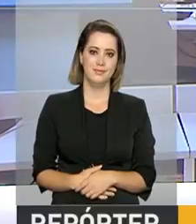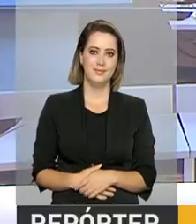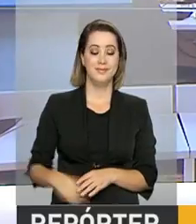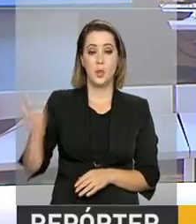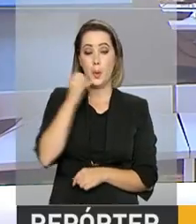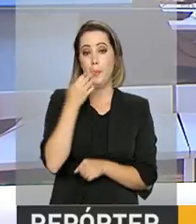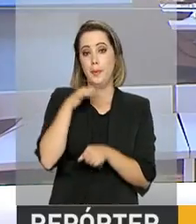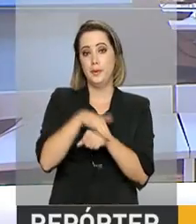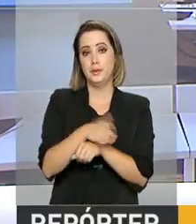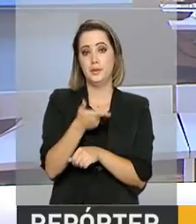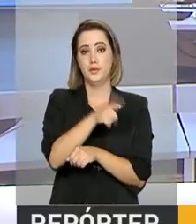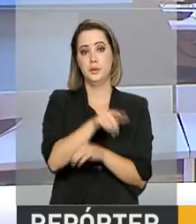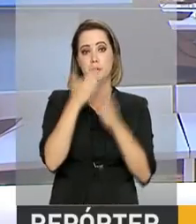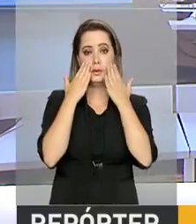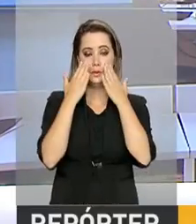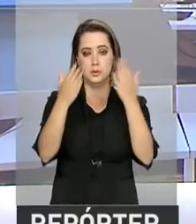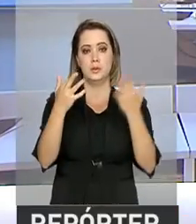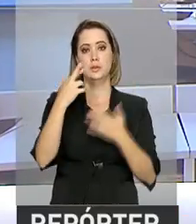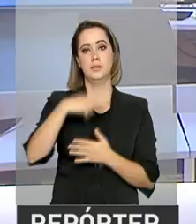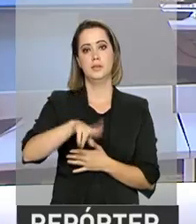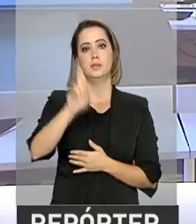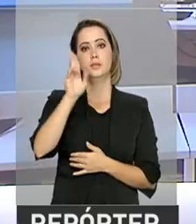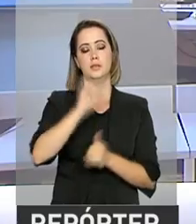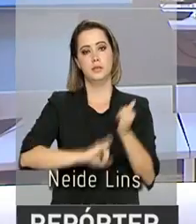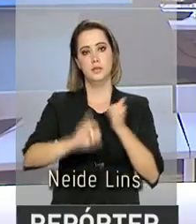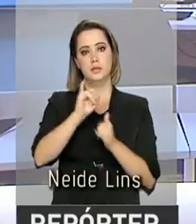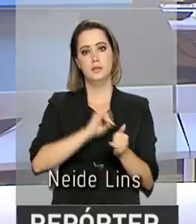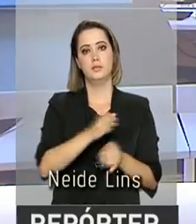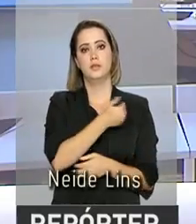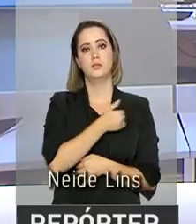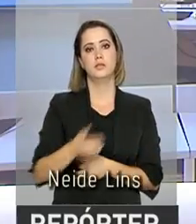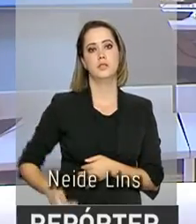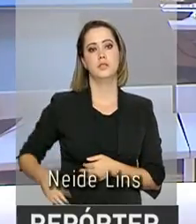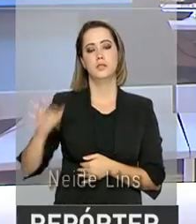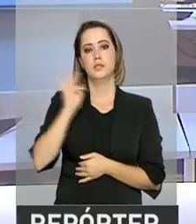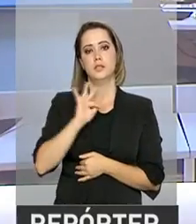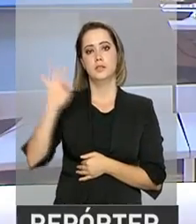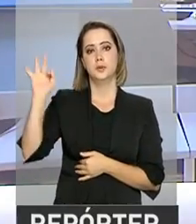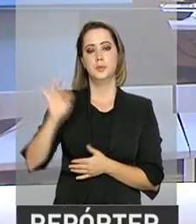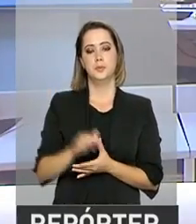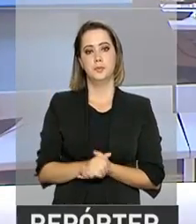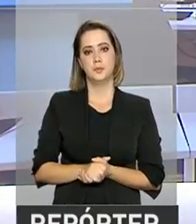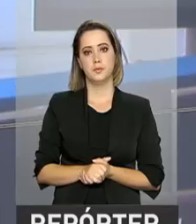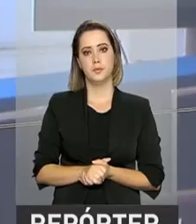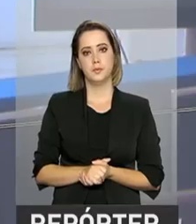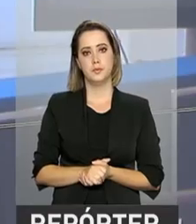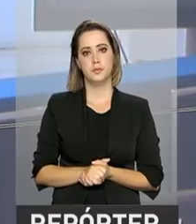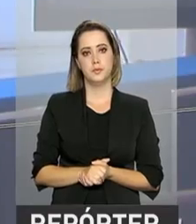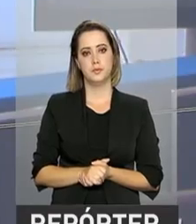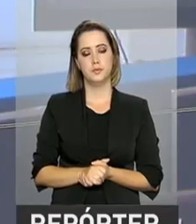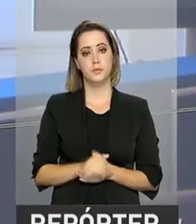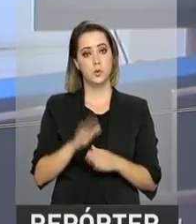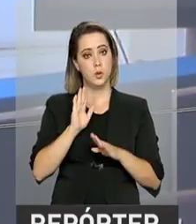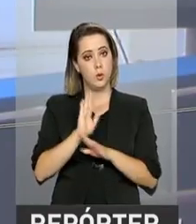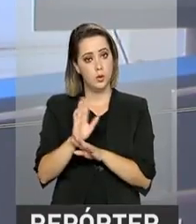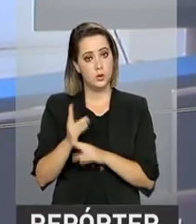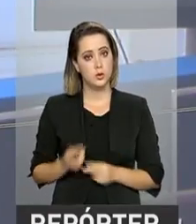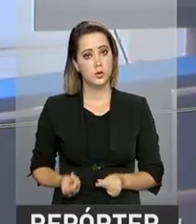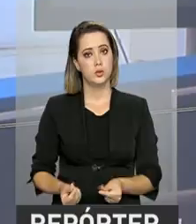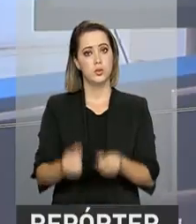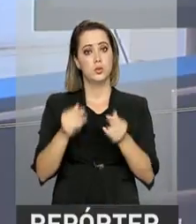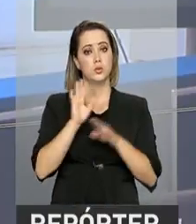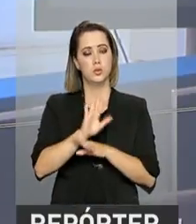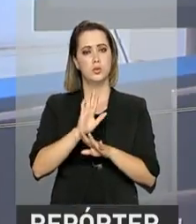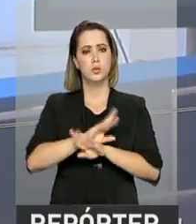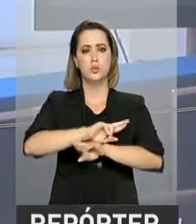Olá boa noite no ar mais uma edição do repórter NBR com as notícias do governo federal um auxílio financeiro